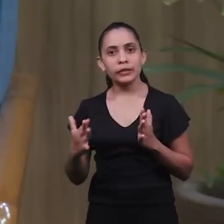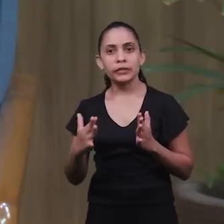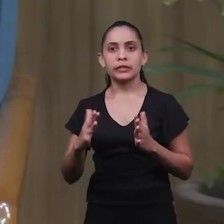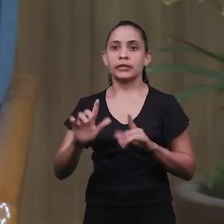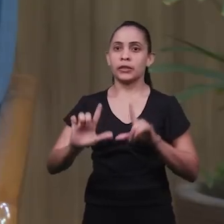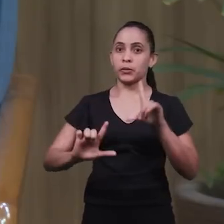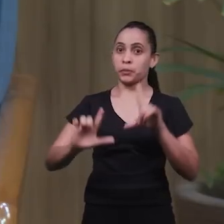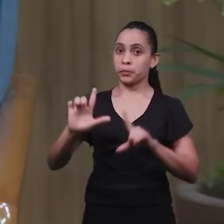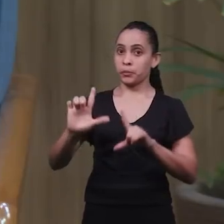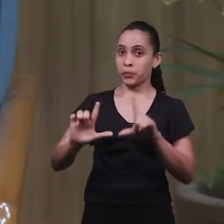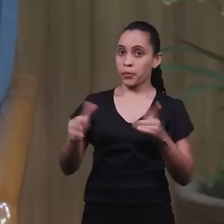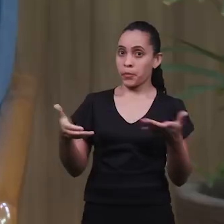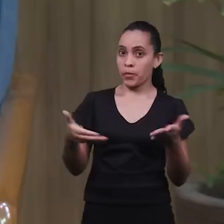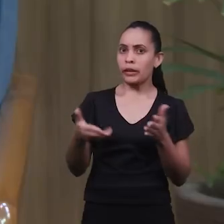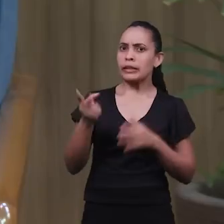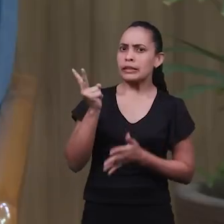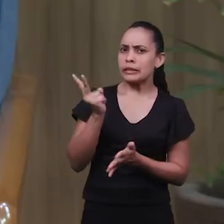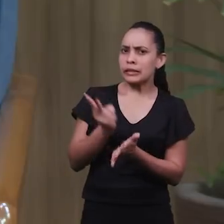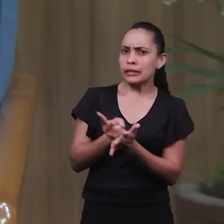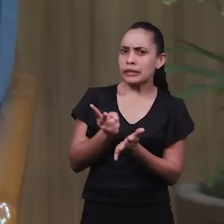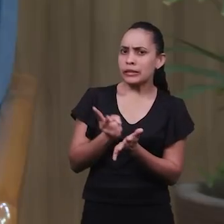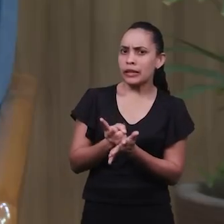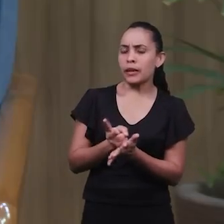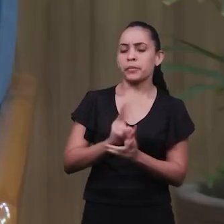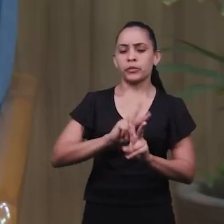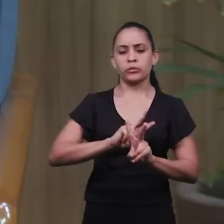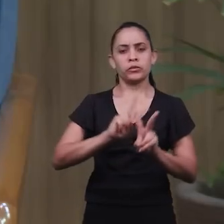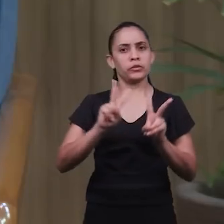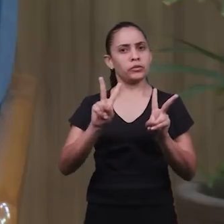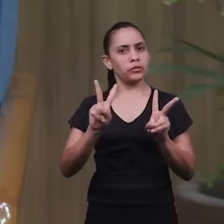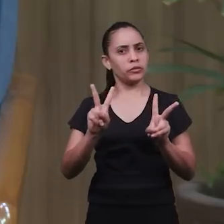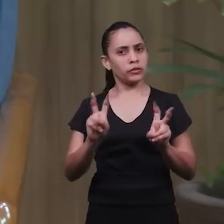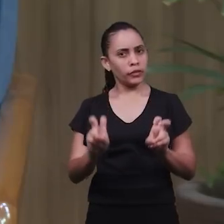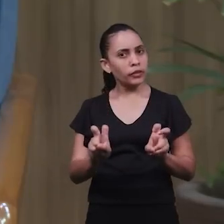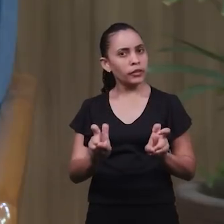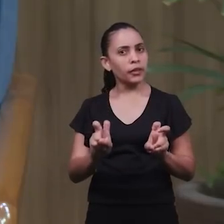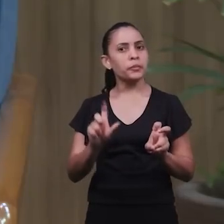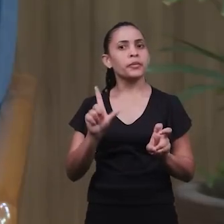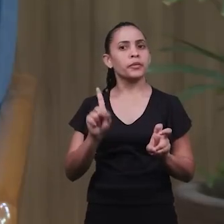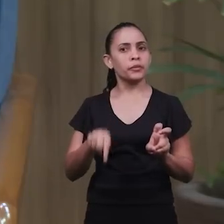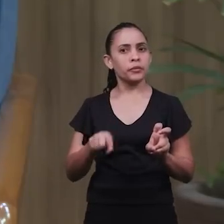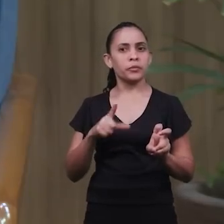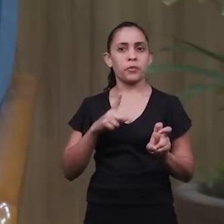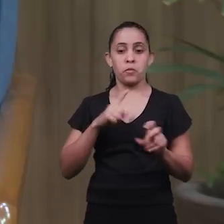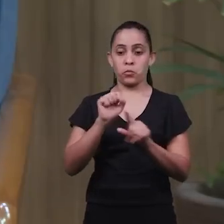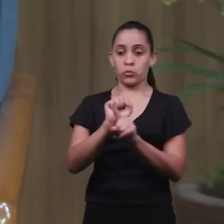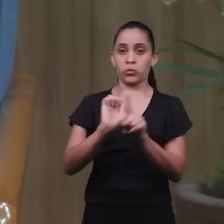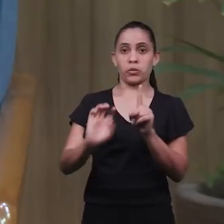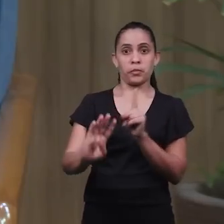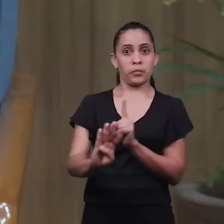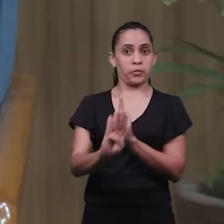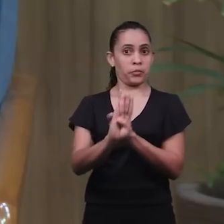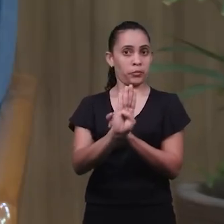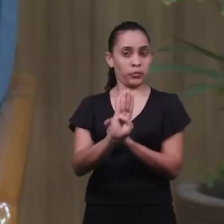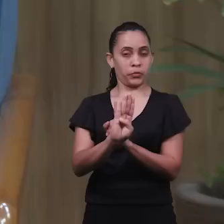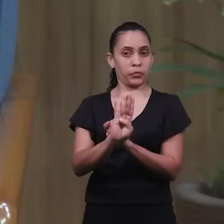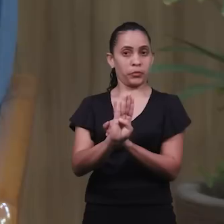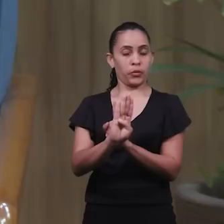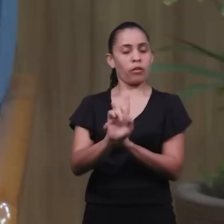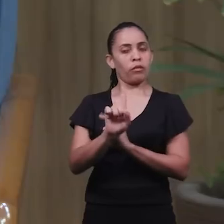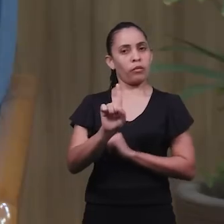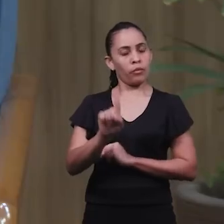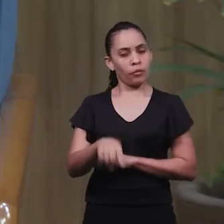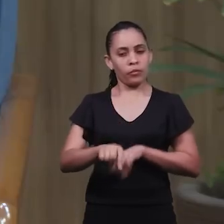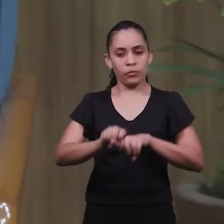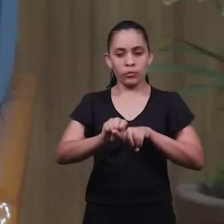desse programa, nós temos tratado sempre daqueles temas que são abordados na escola bíblica dominical,